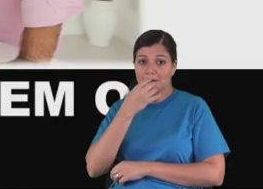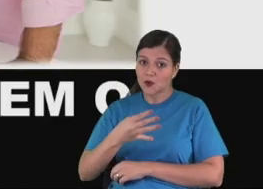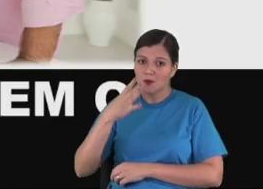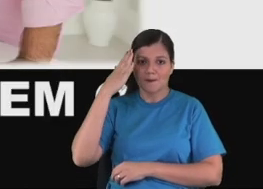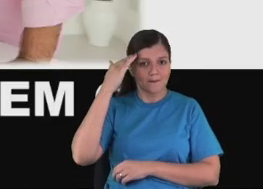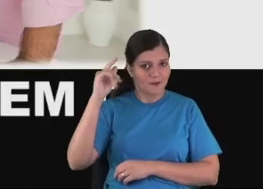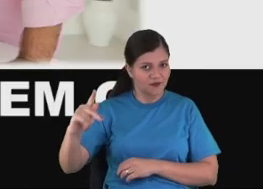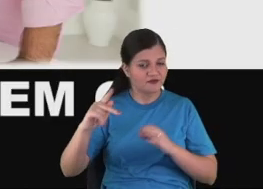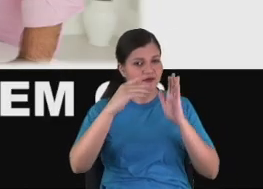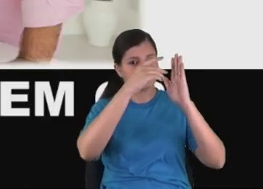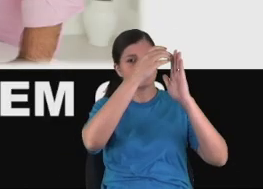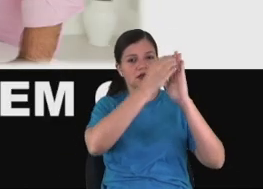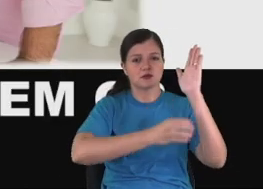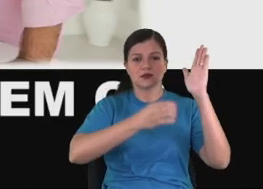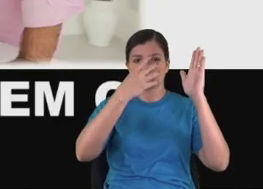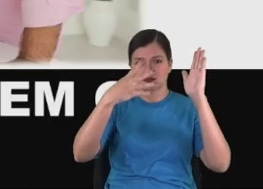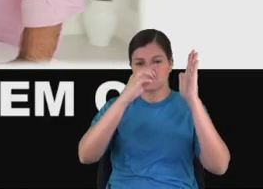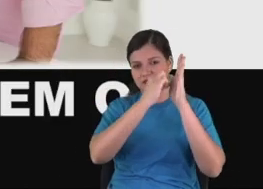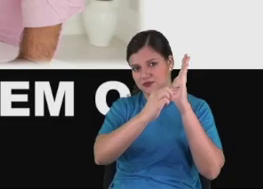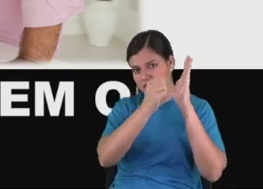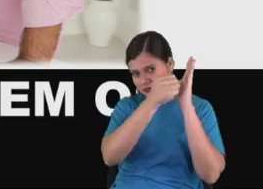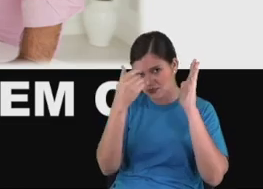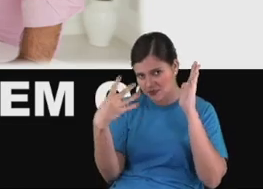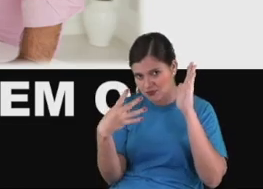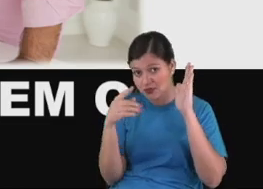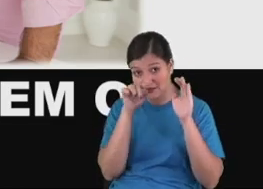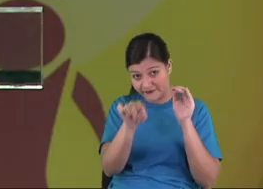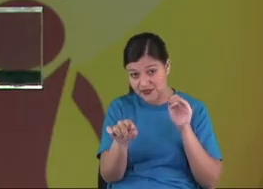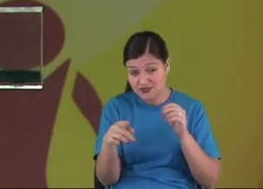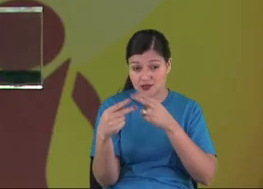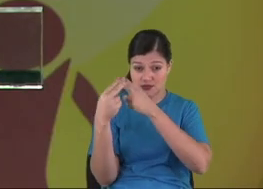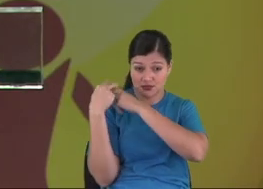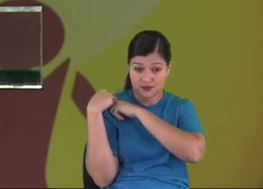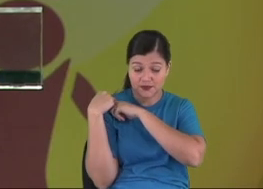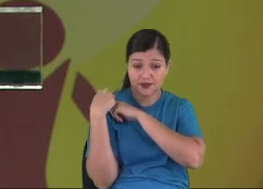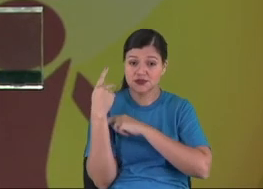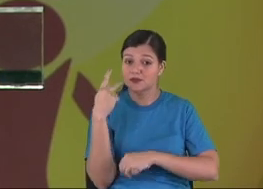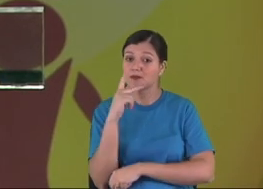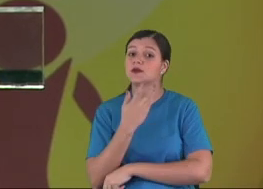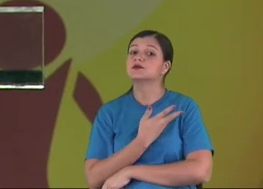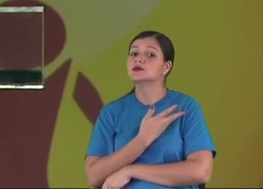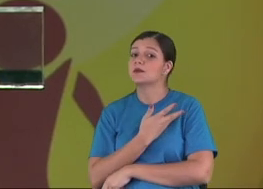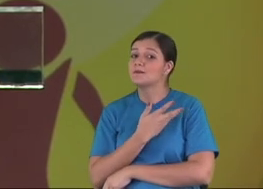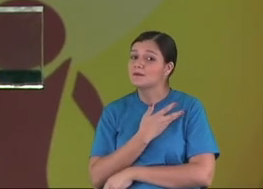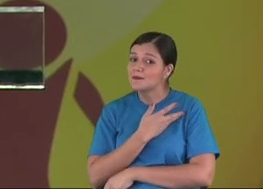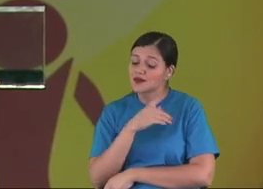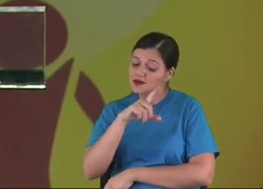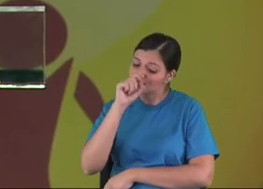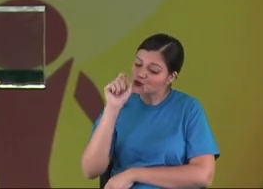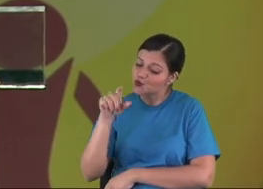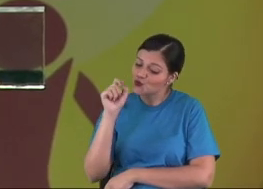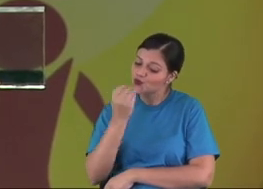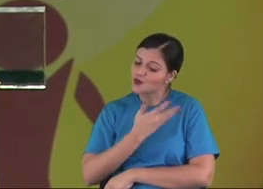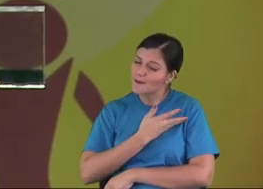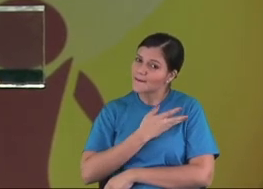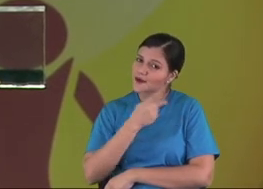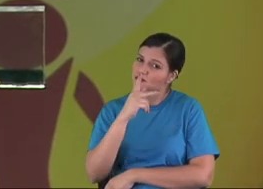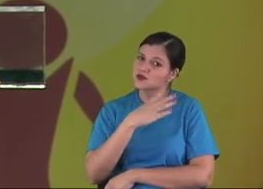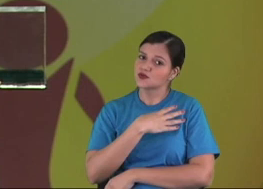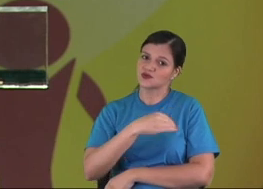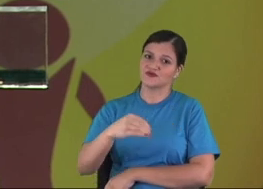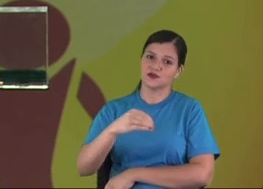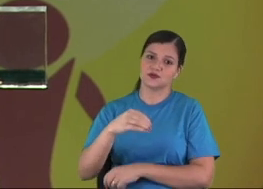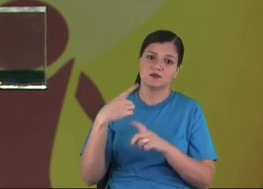14. Você é responsável pelos amigos das suas crianças, porque essas crianças vão